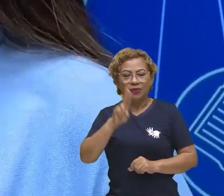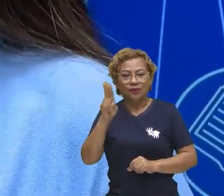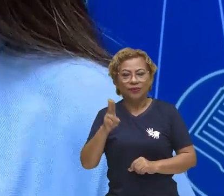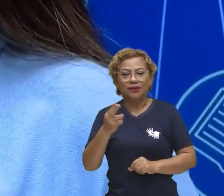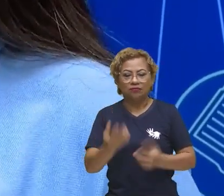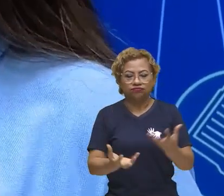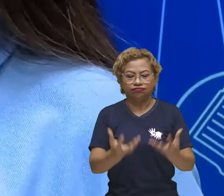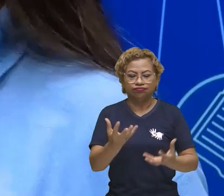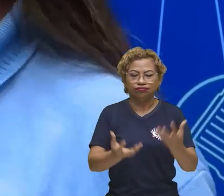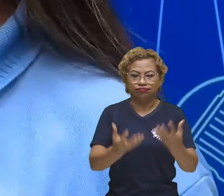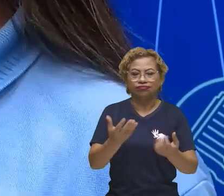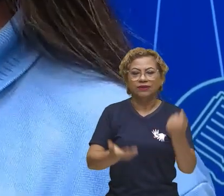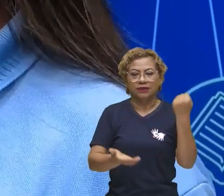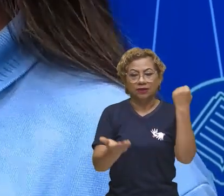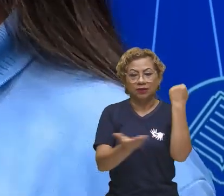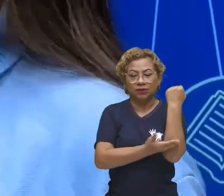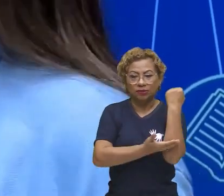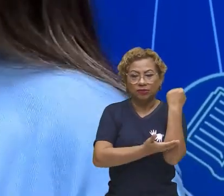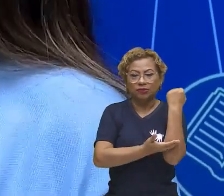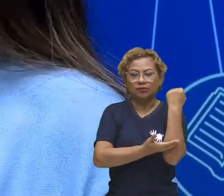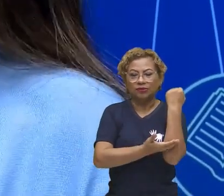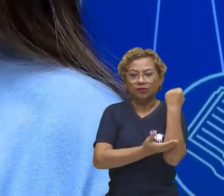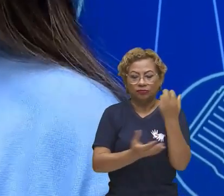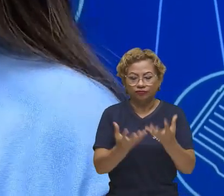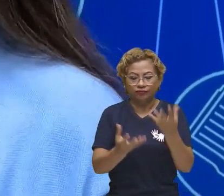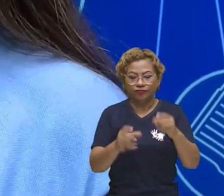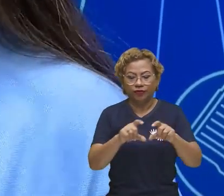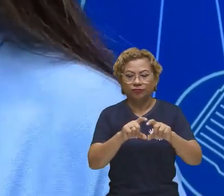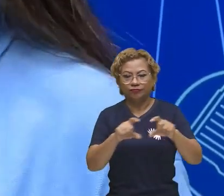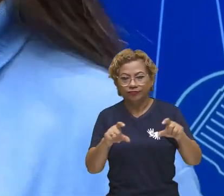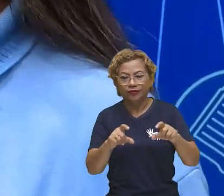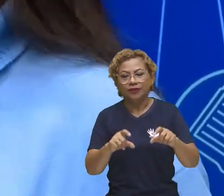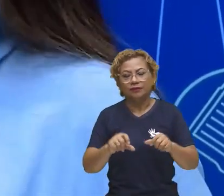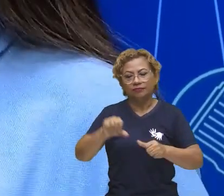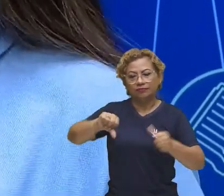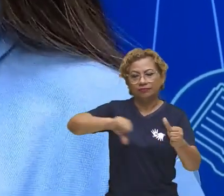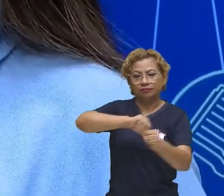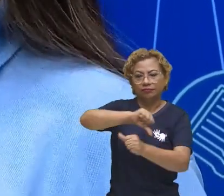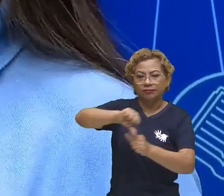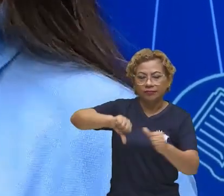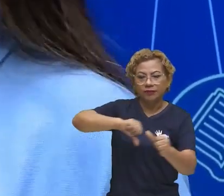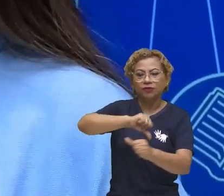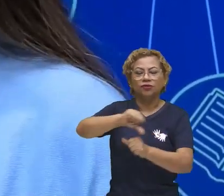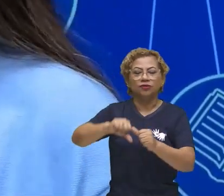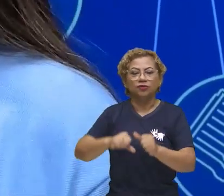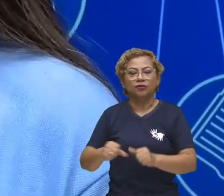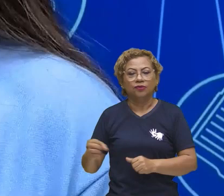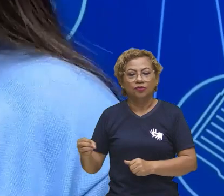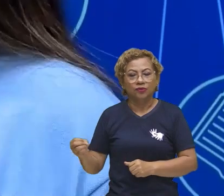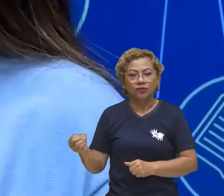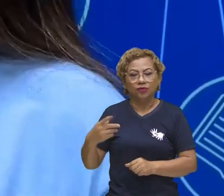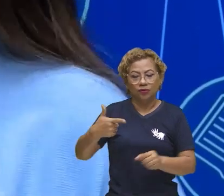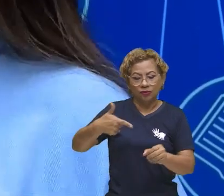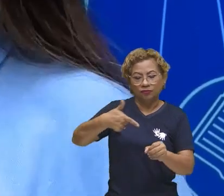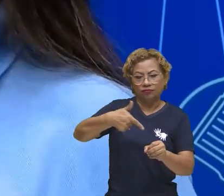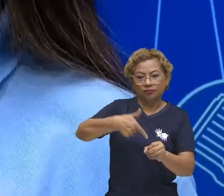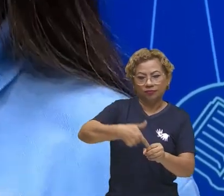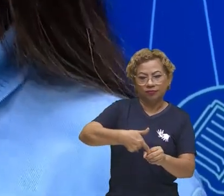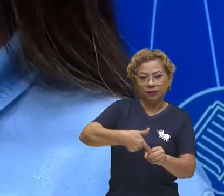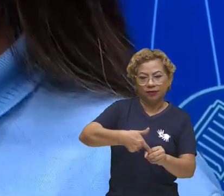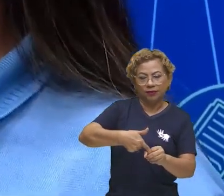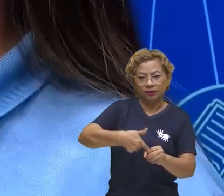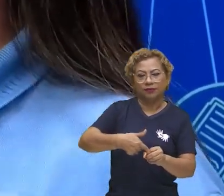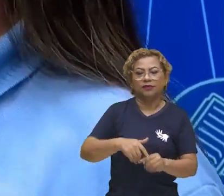que a gente chama a combustão. Ou seja, a gente vai ver surgir ali um novo combustível, o petróleo. Na